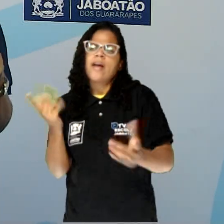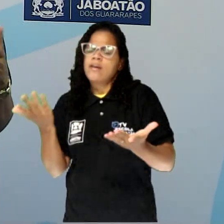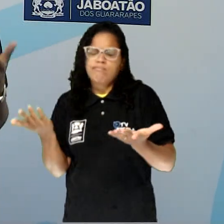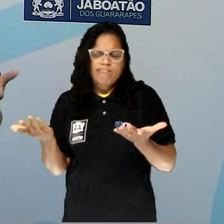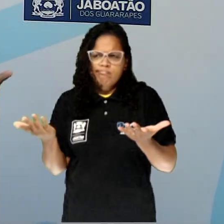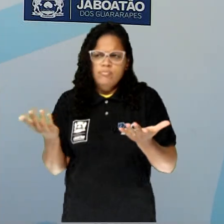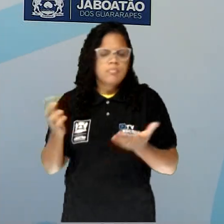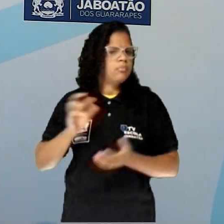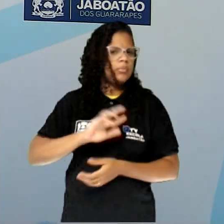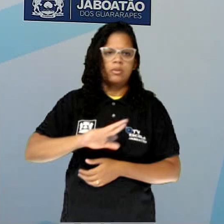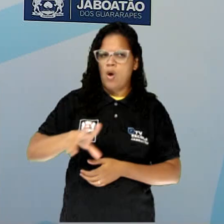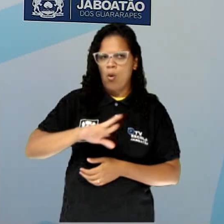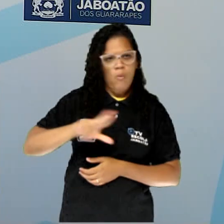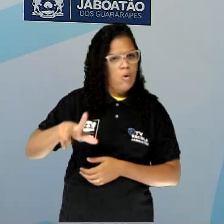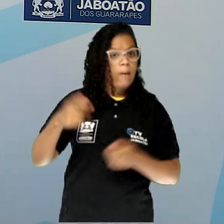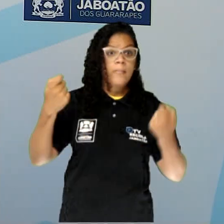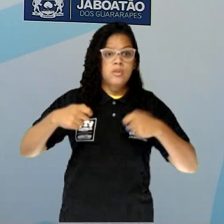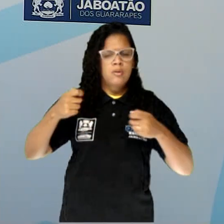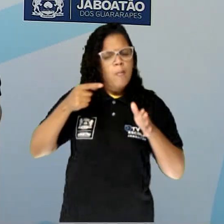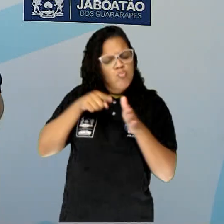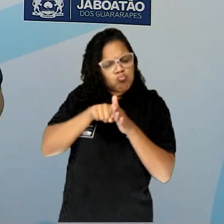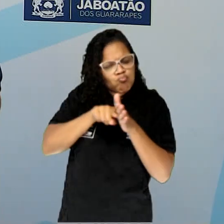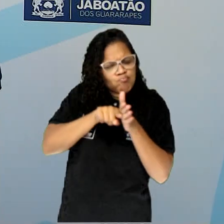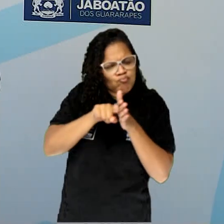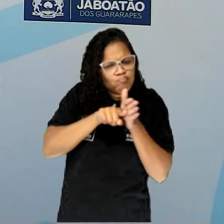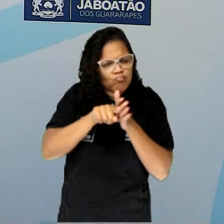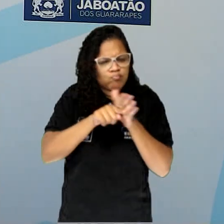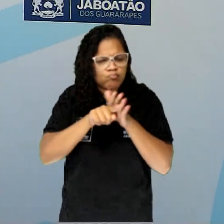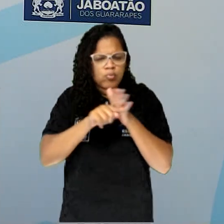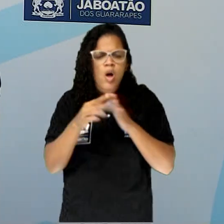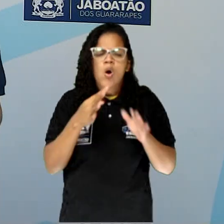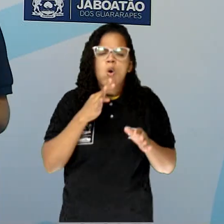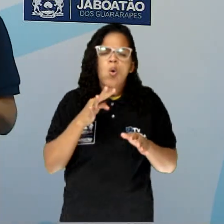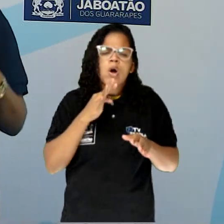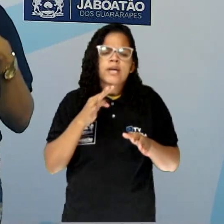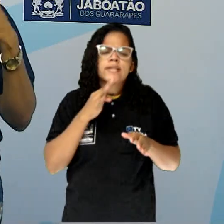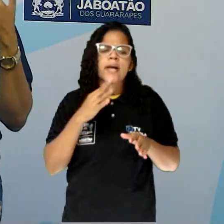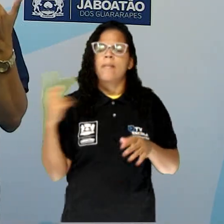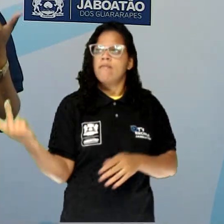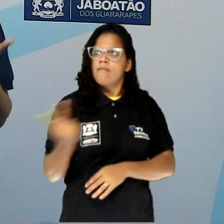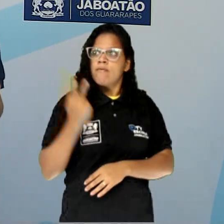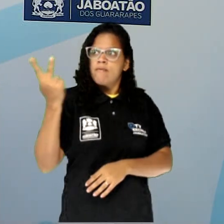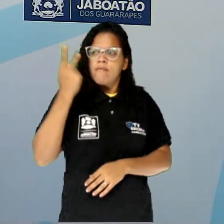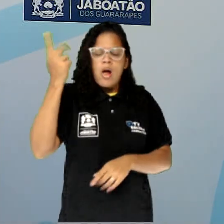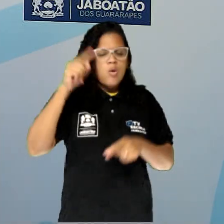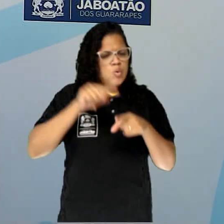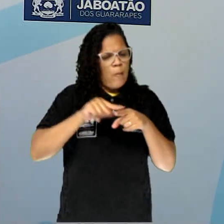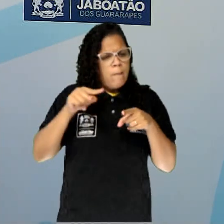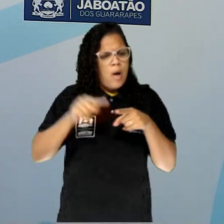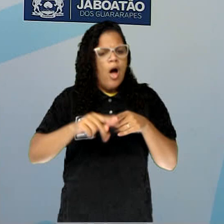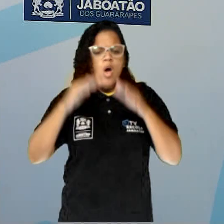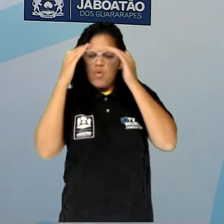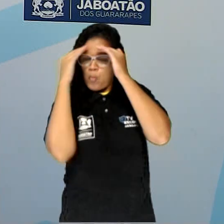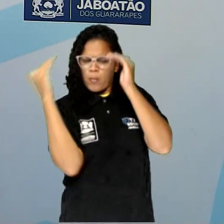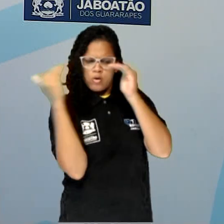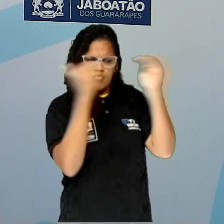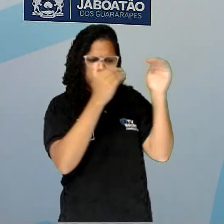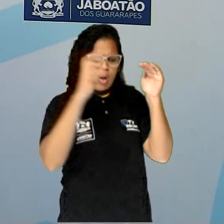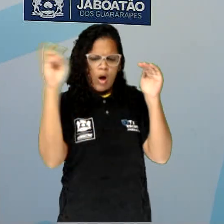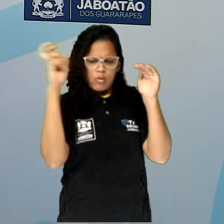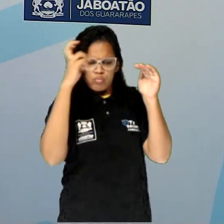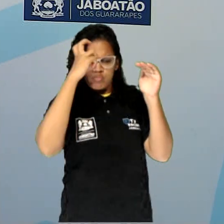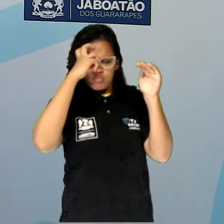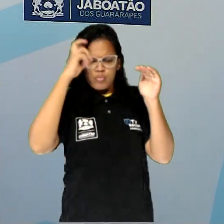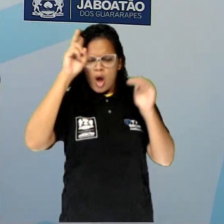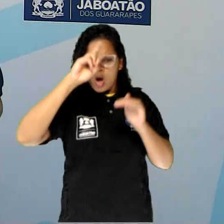precisar? Não, a gente precisa conhecer para poder valorizar, para poder respeitar a história e a cultura daquele